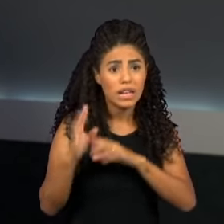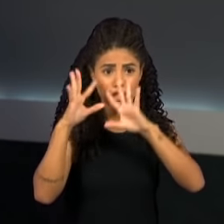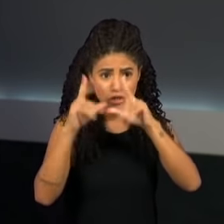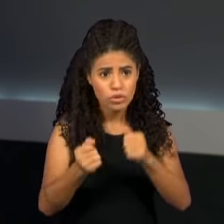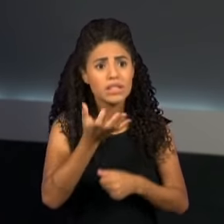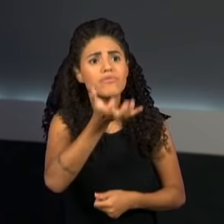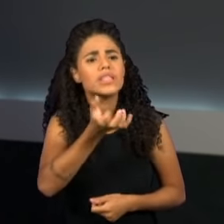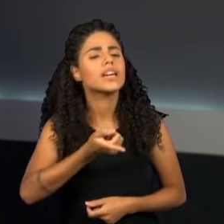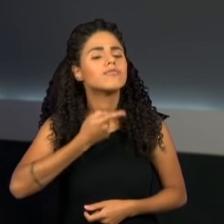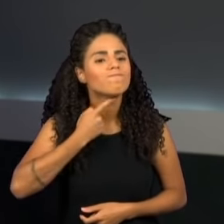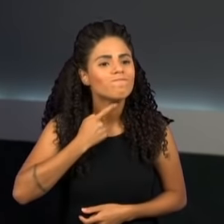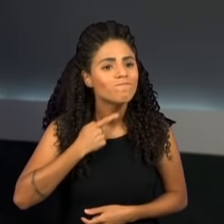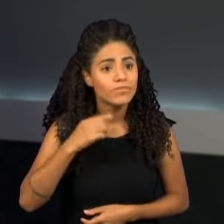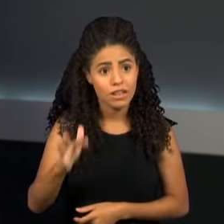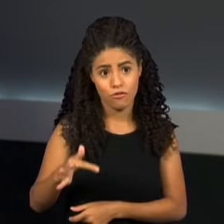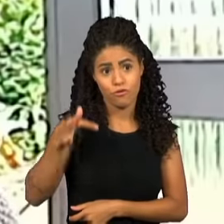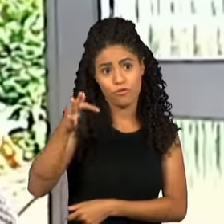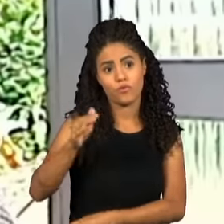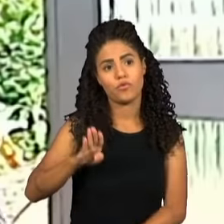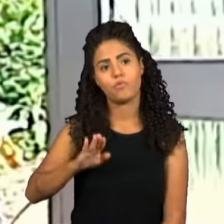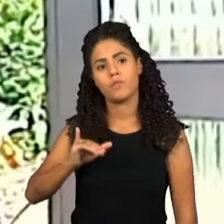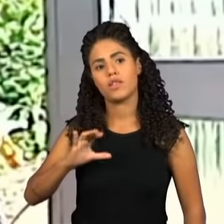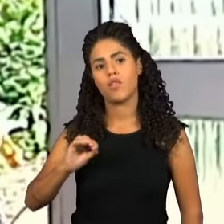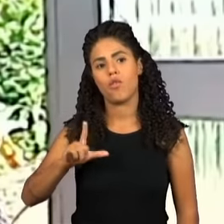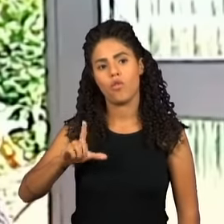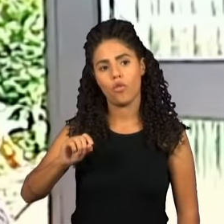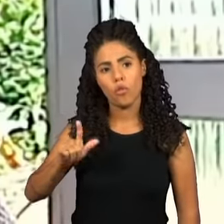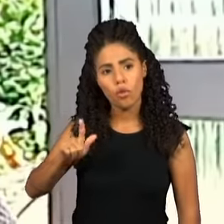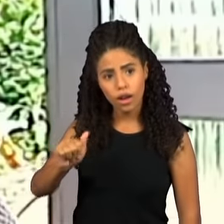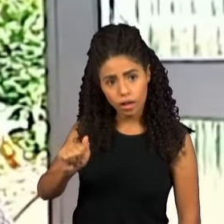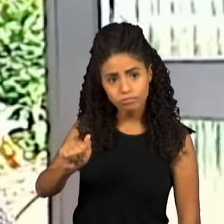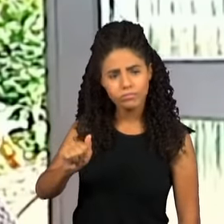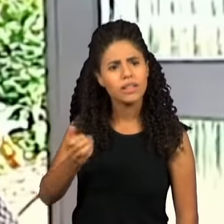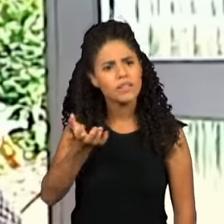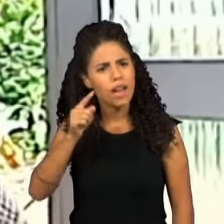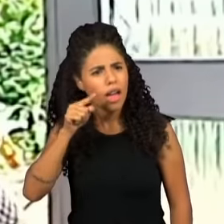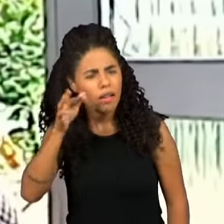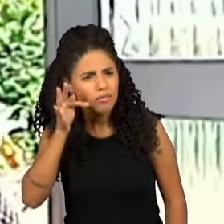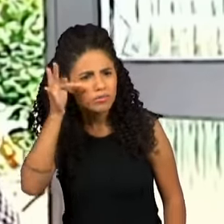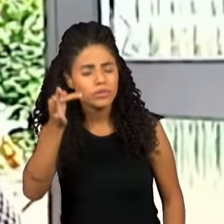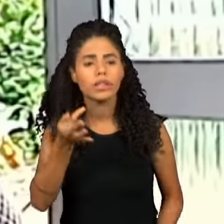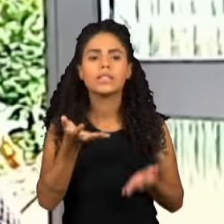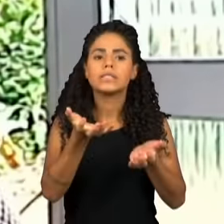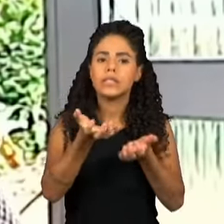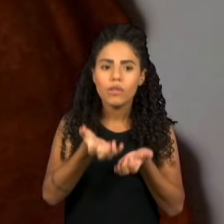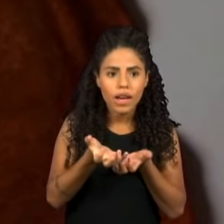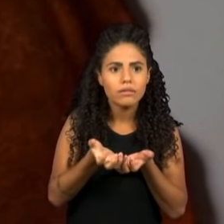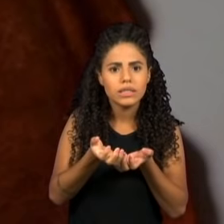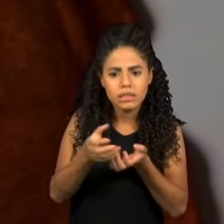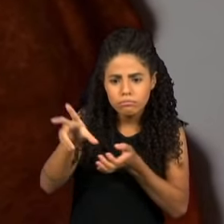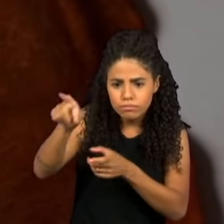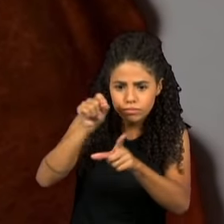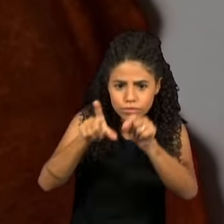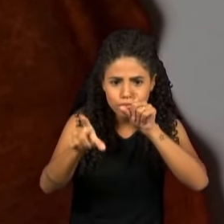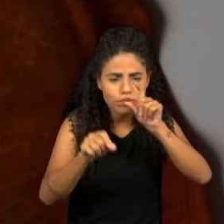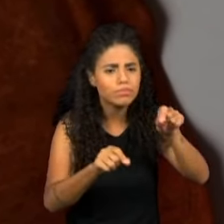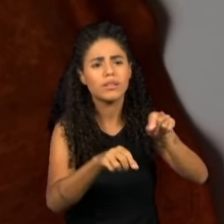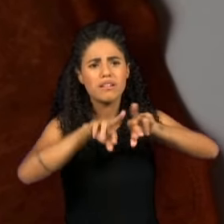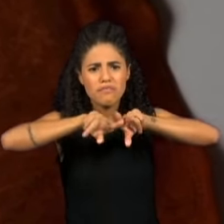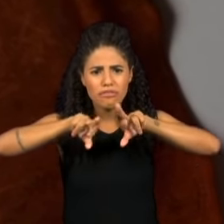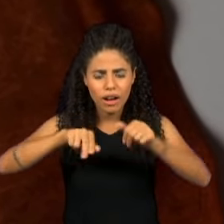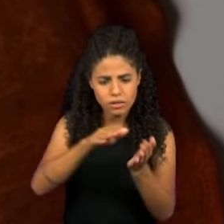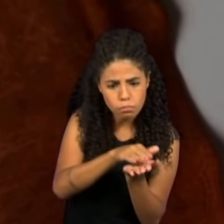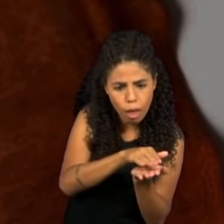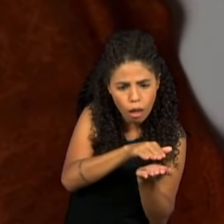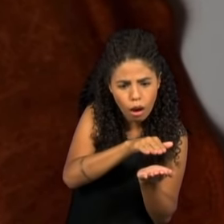você quer trabalhar como bióloga? Eu pretendo montar coleções sobre determinadas